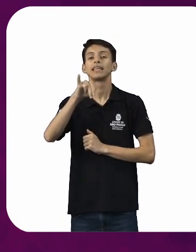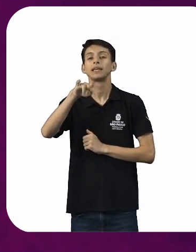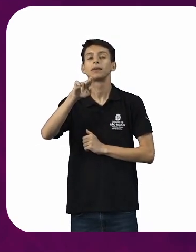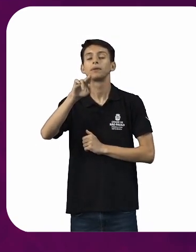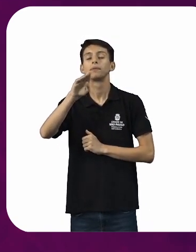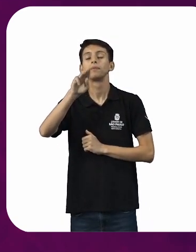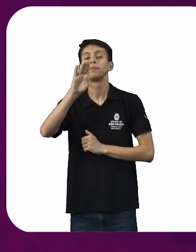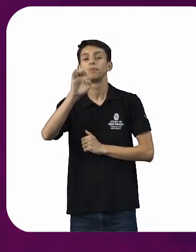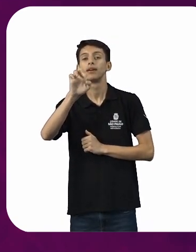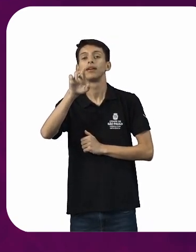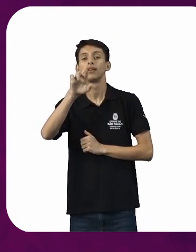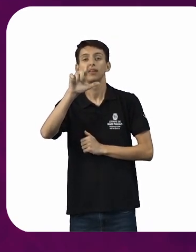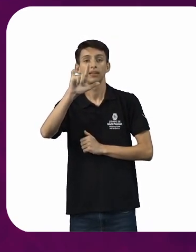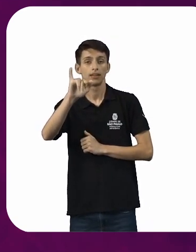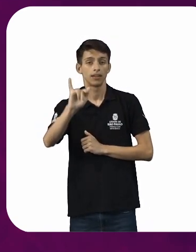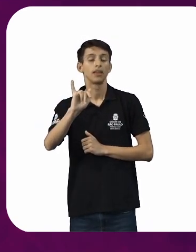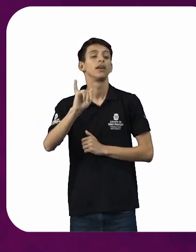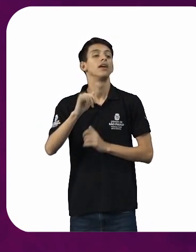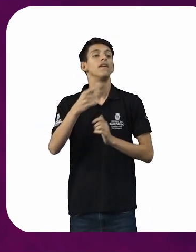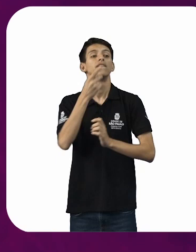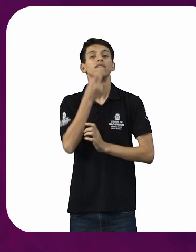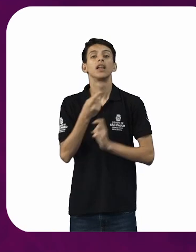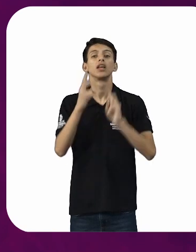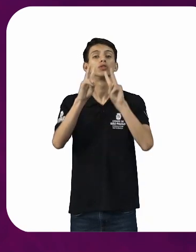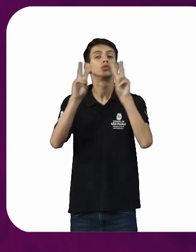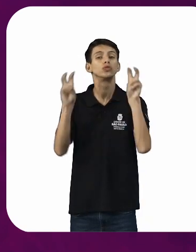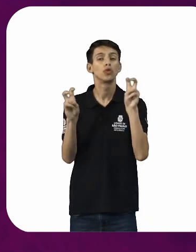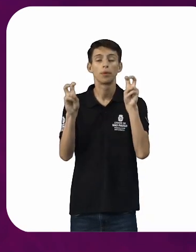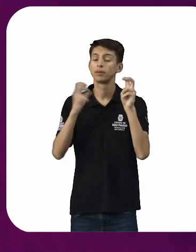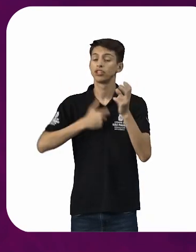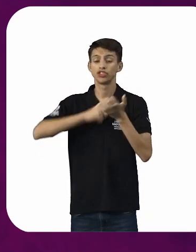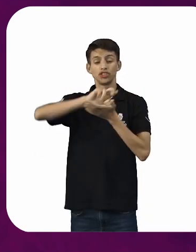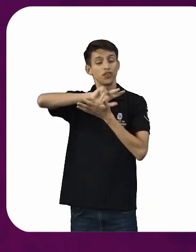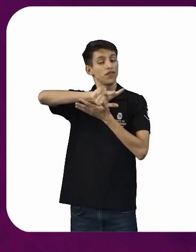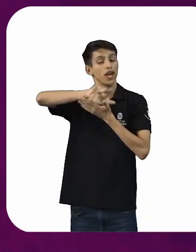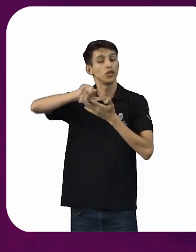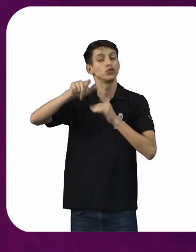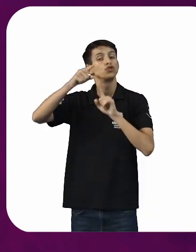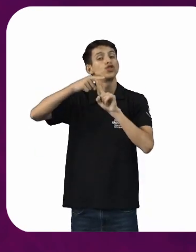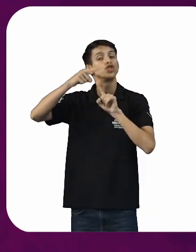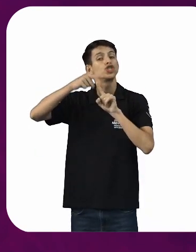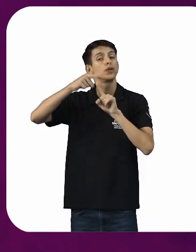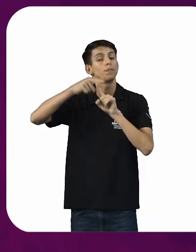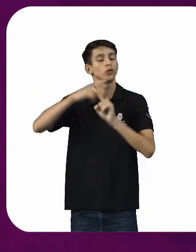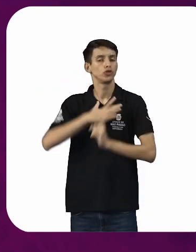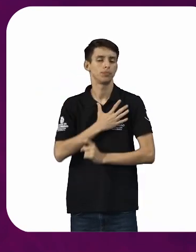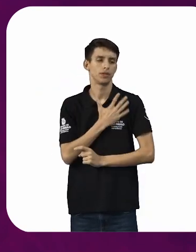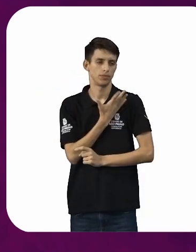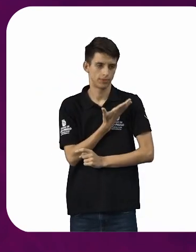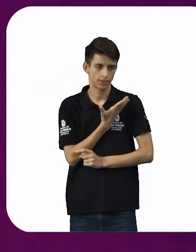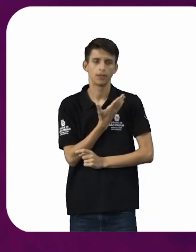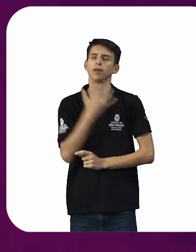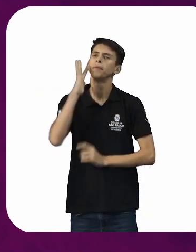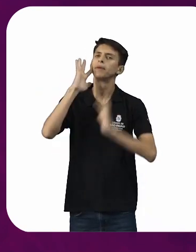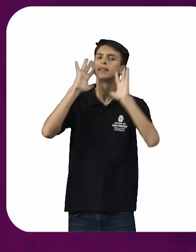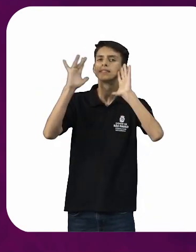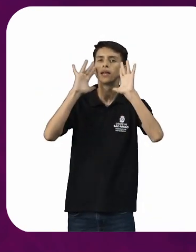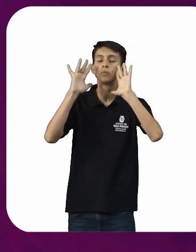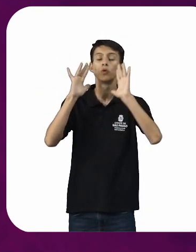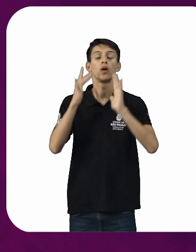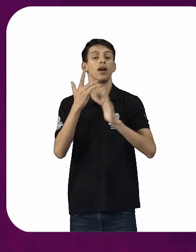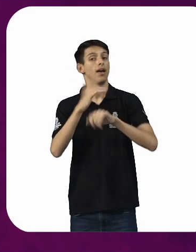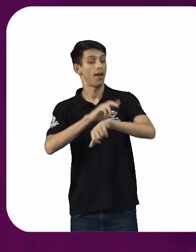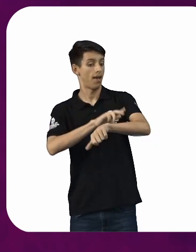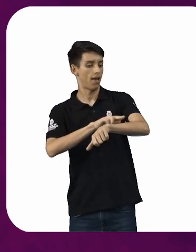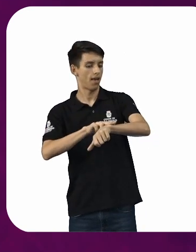Bueno, que fala sobre essa interseccionalidade de violências, né? Então, quando nós pensamos raça, gênero e classe, nós estamos